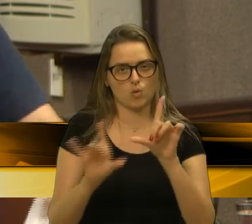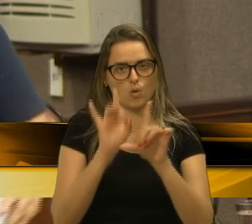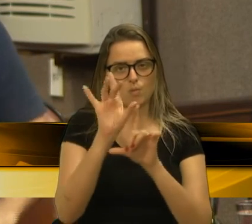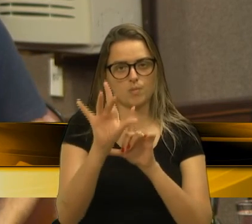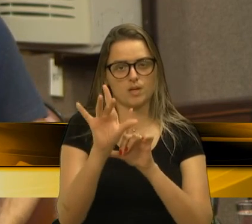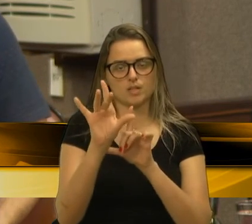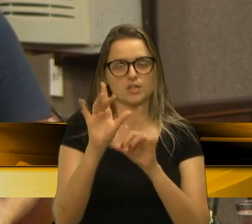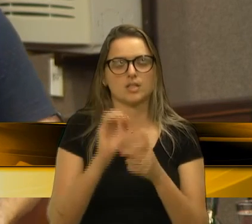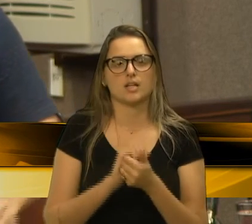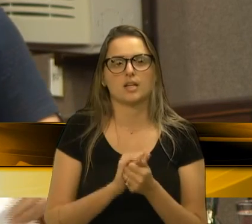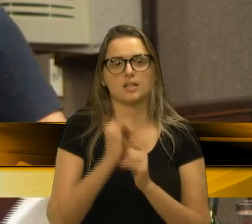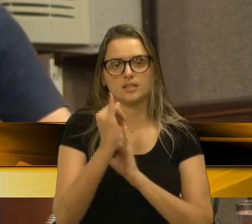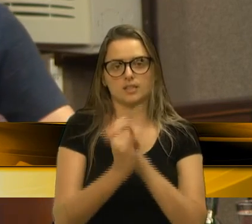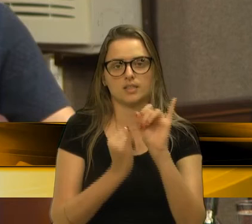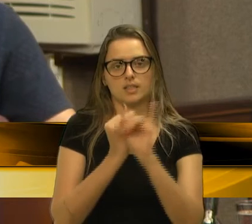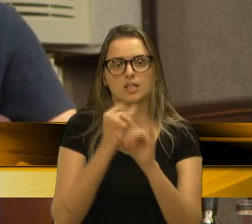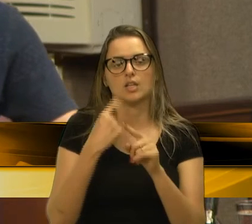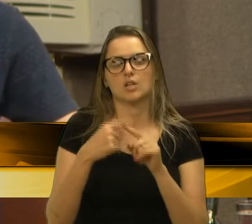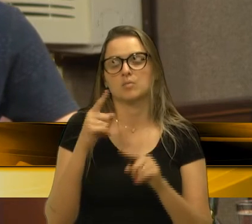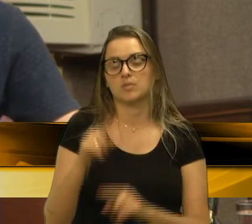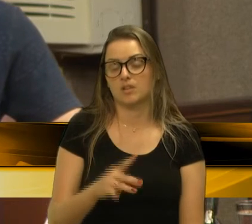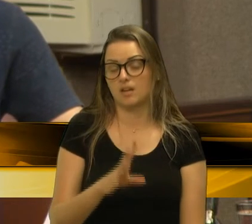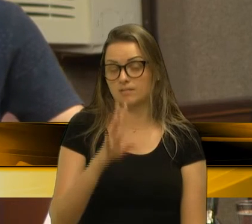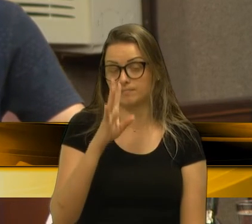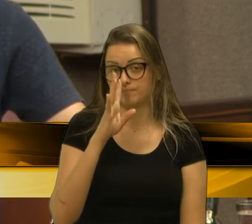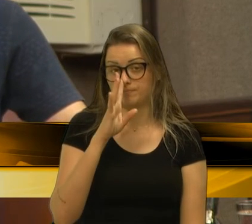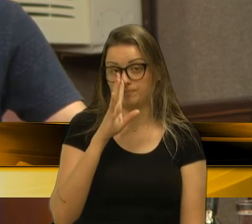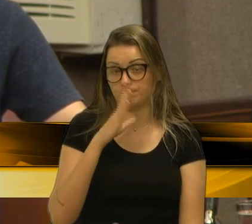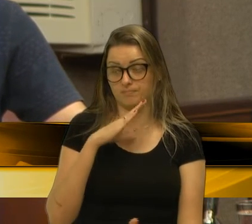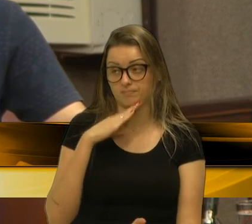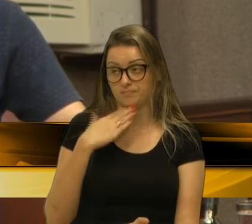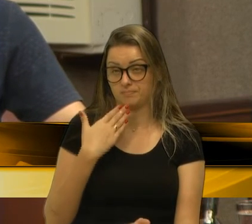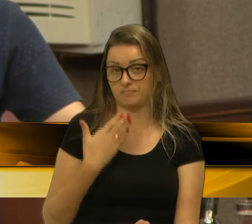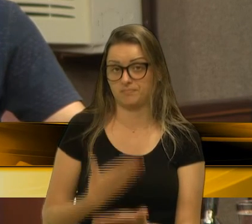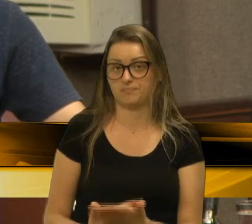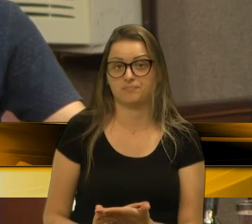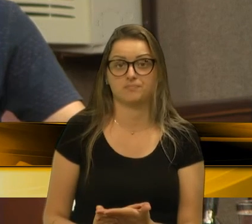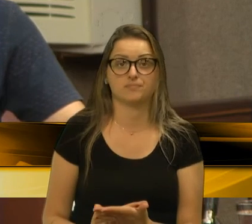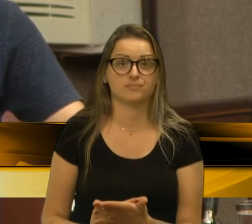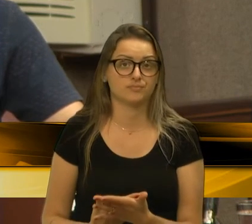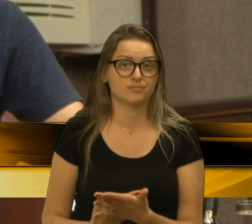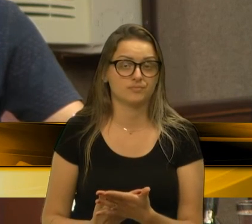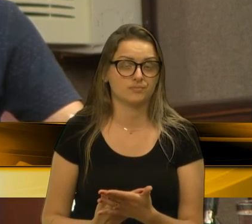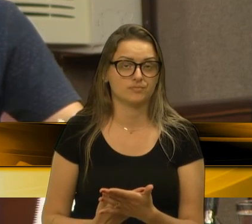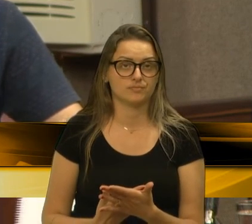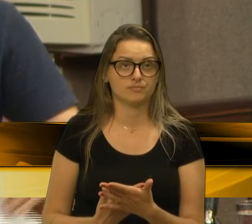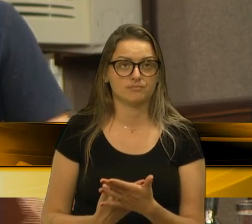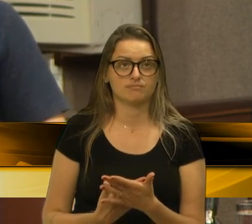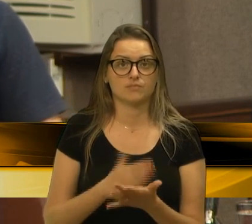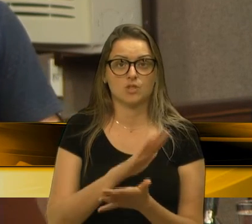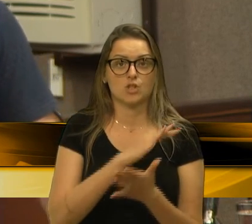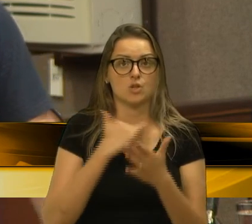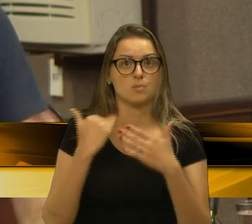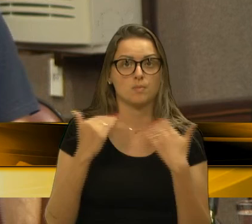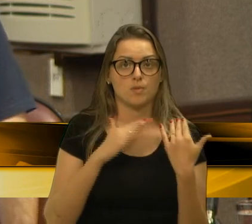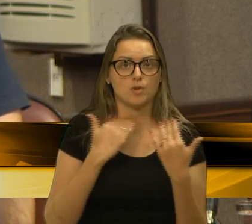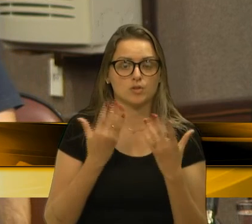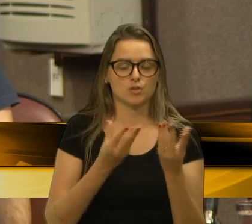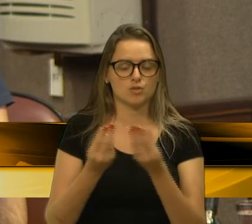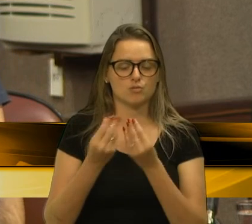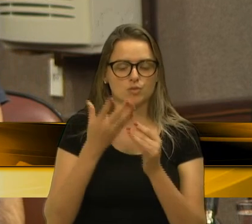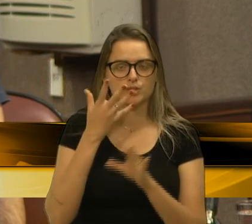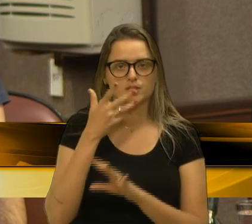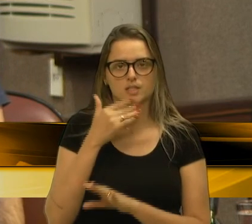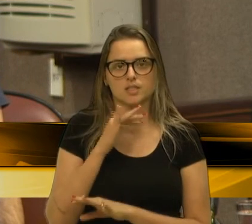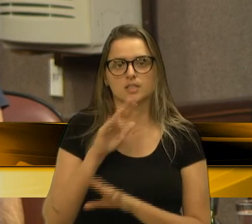esses dados porque são dados assustadores a questão da morte das nossas crianças. Então,